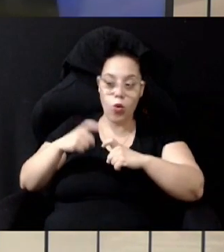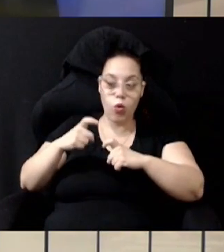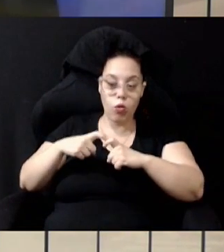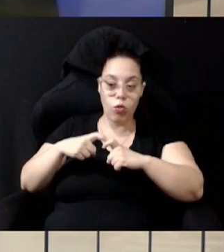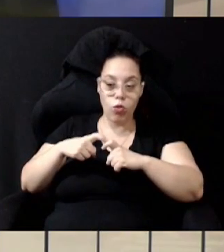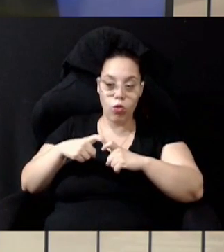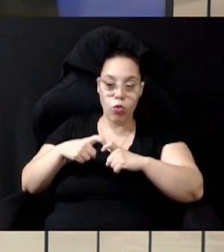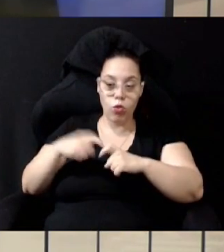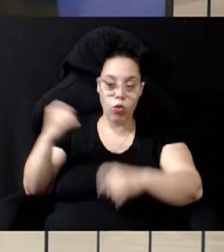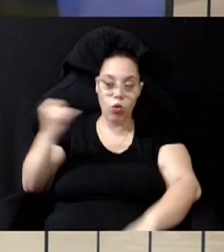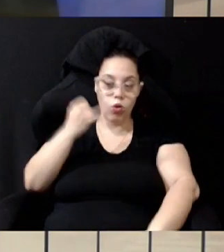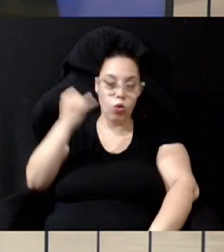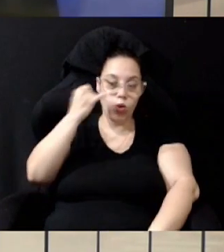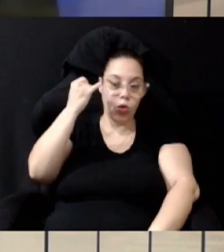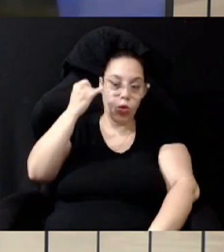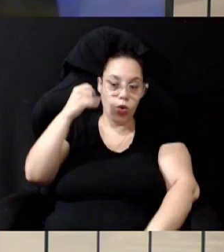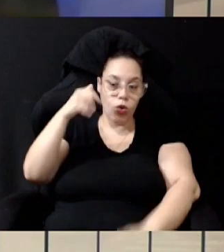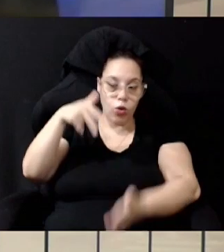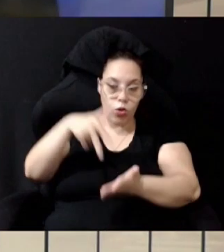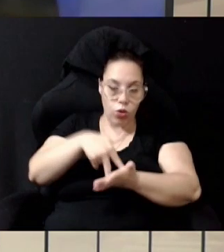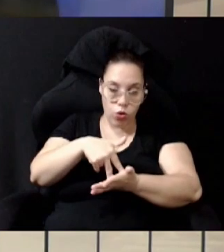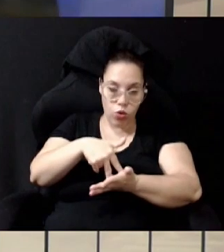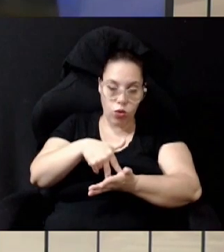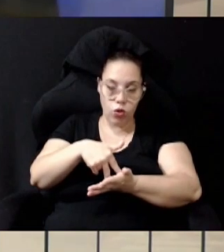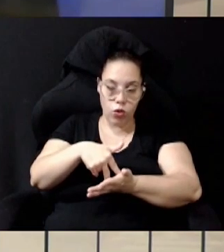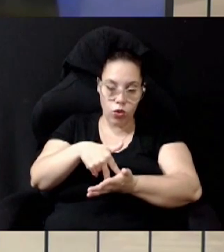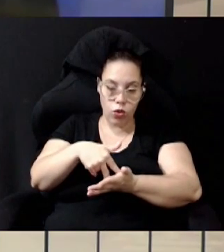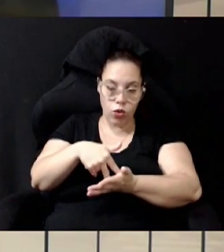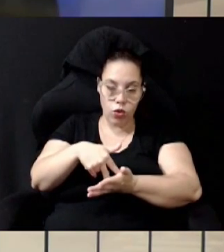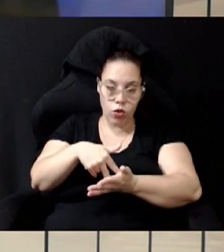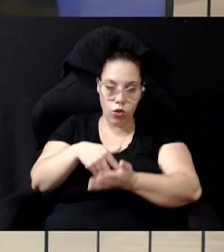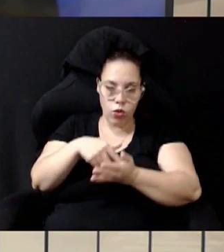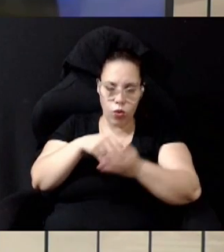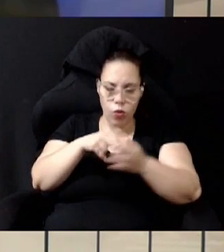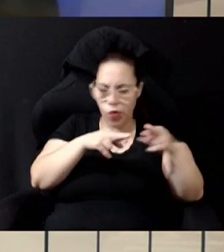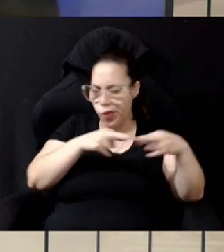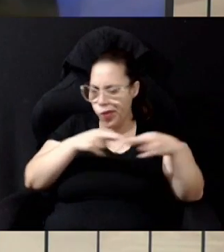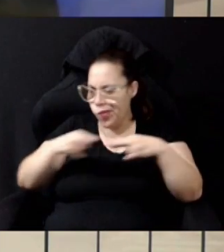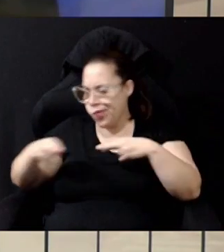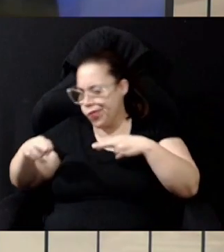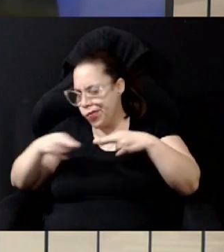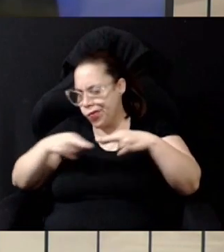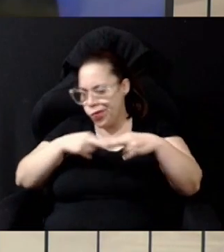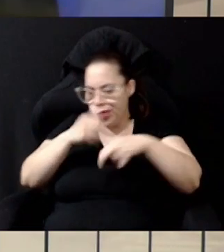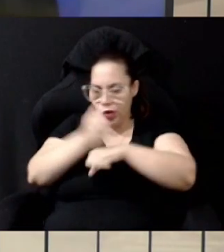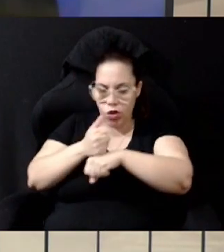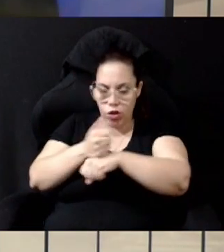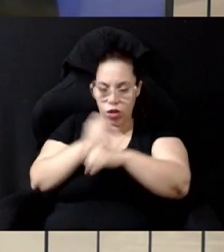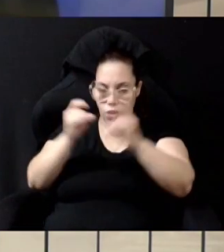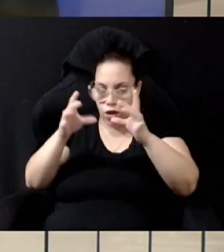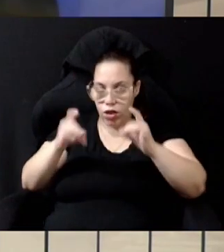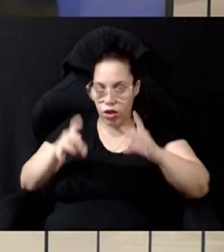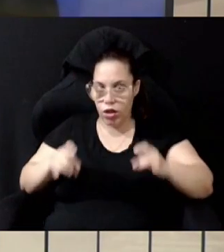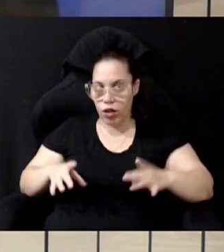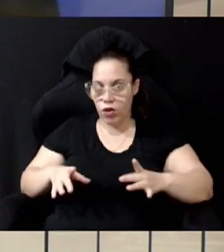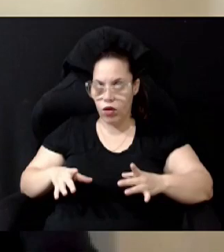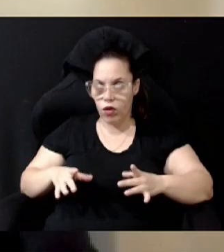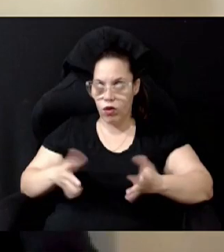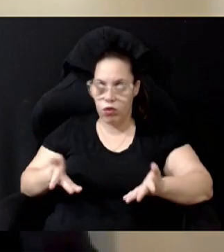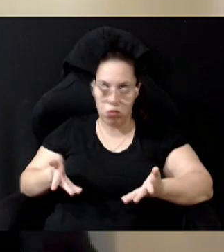fundamental o paciente ter ali uma supervisão de um profissional especializado nesses casos.